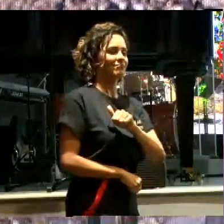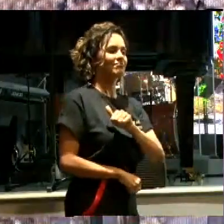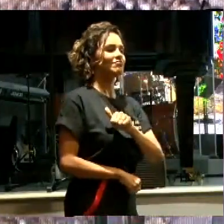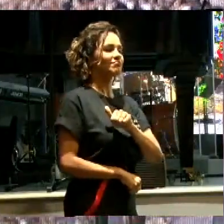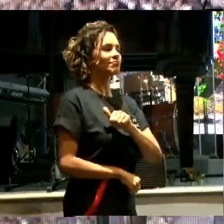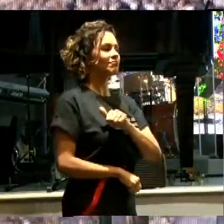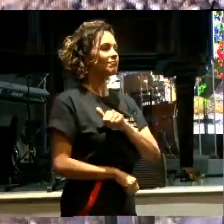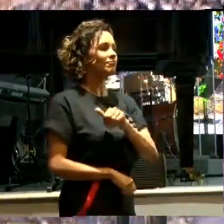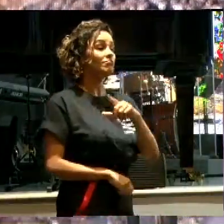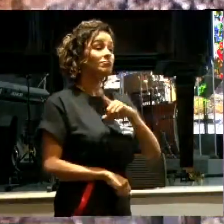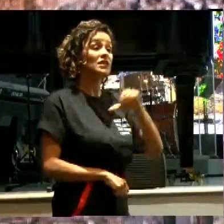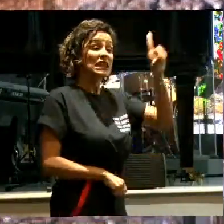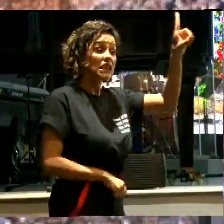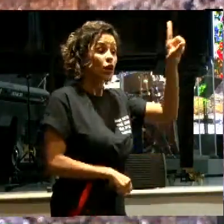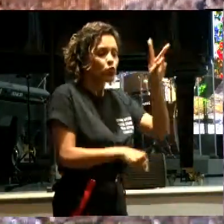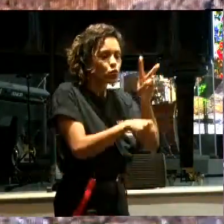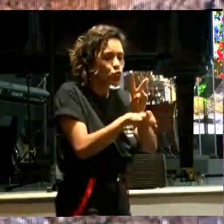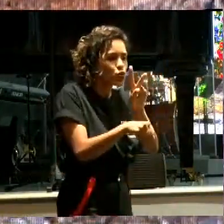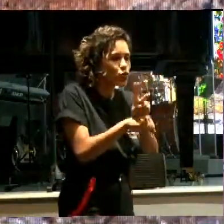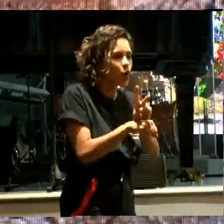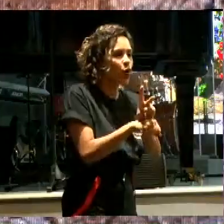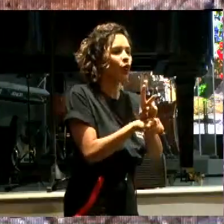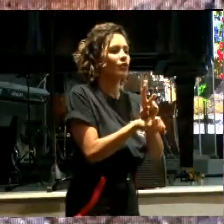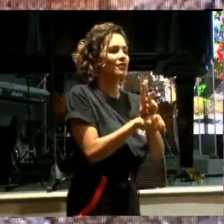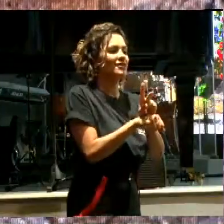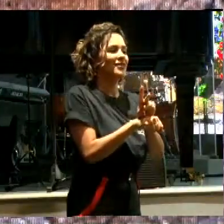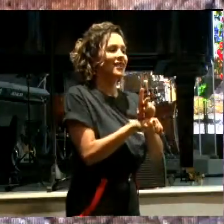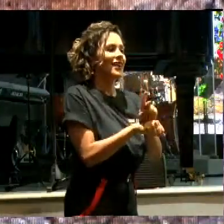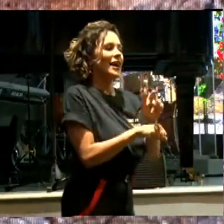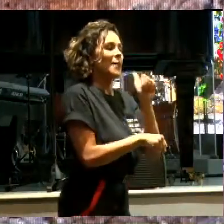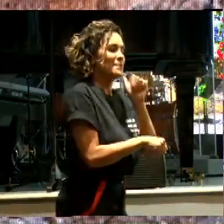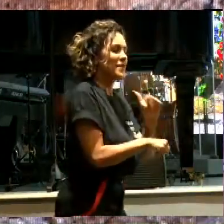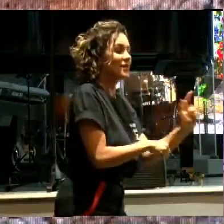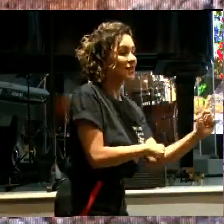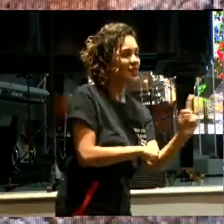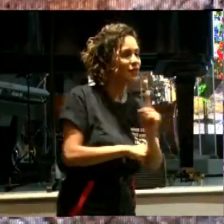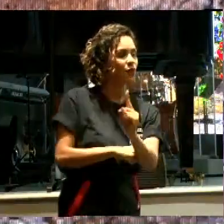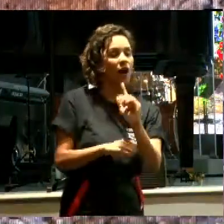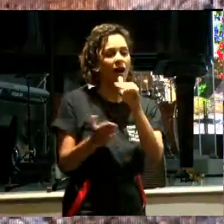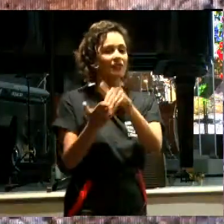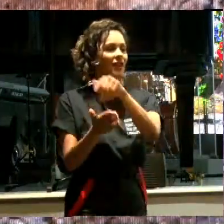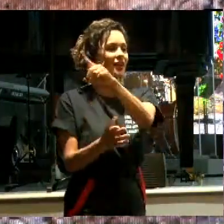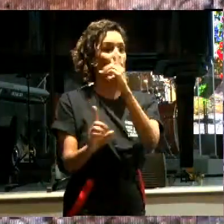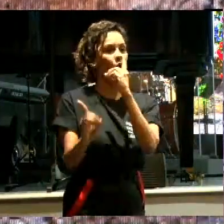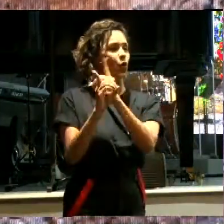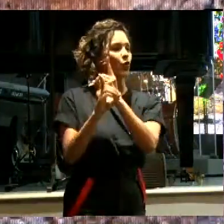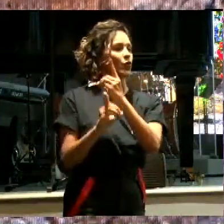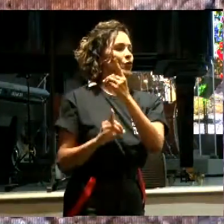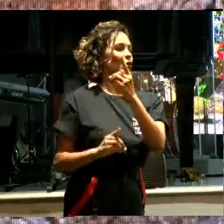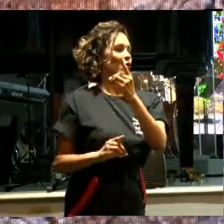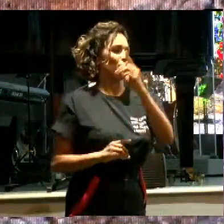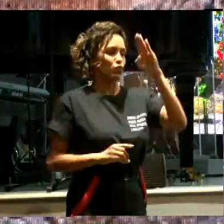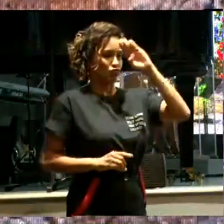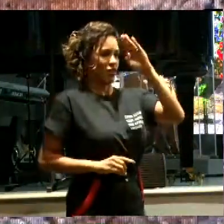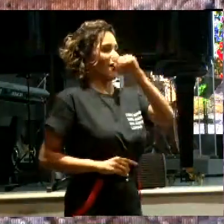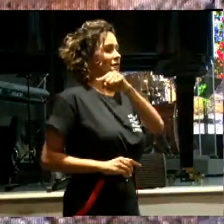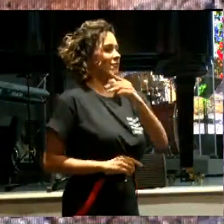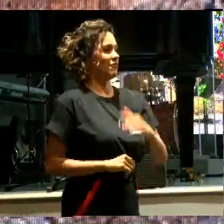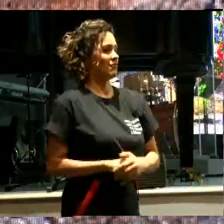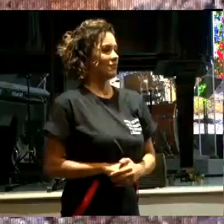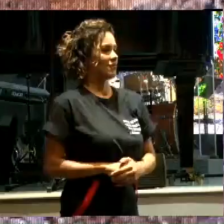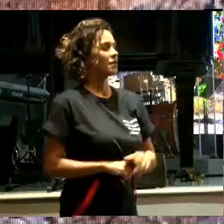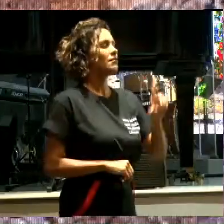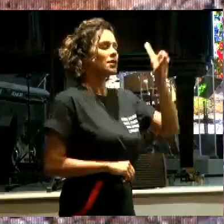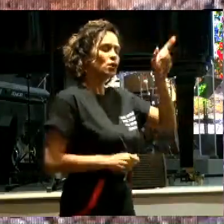garota até Naamã. Ele estava sob o controle de tudo, como Ele tem o controle da sua vida. Ele